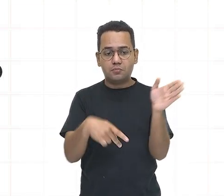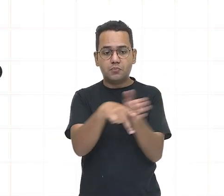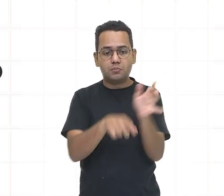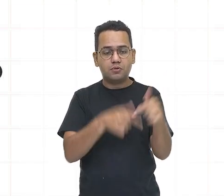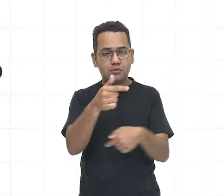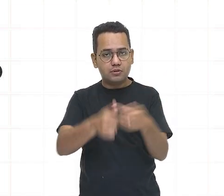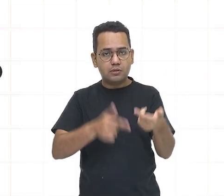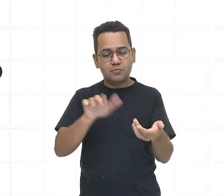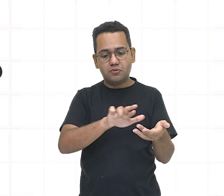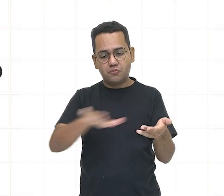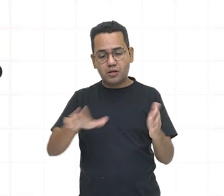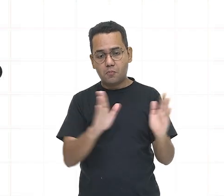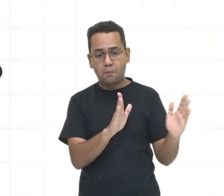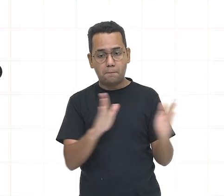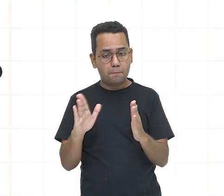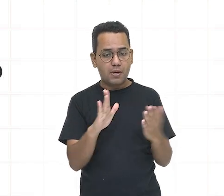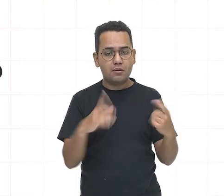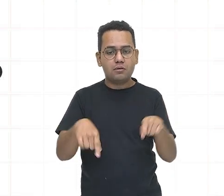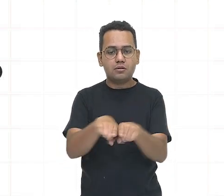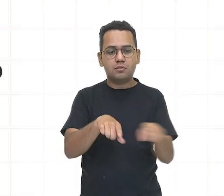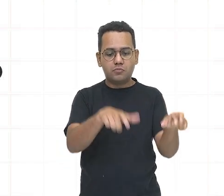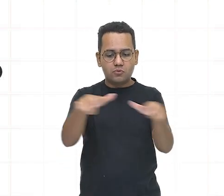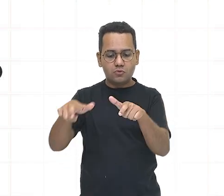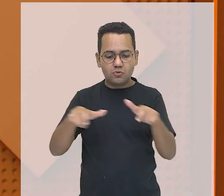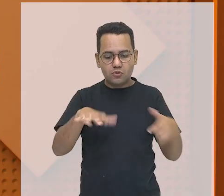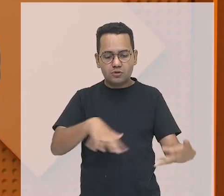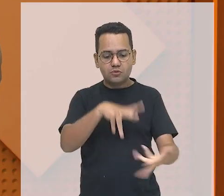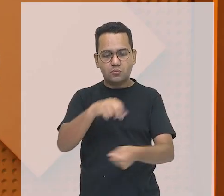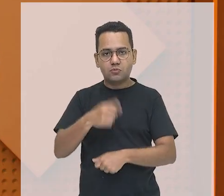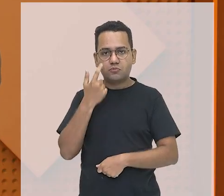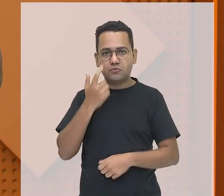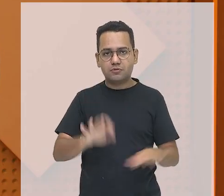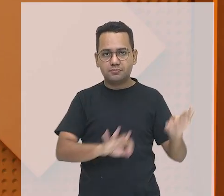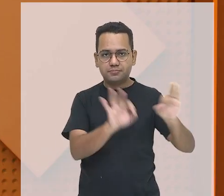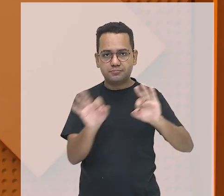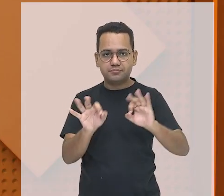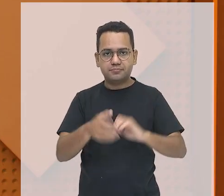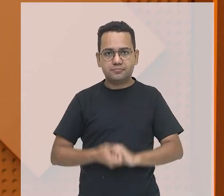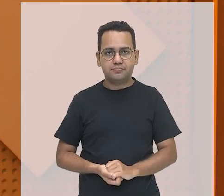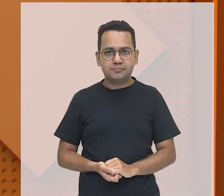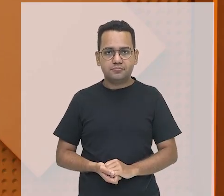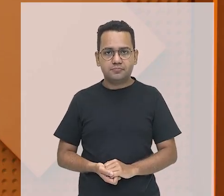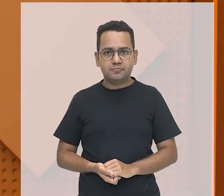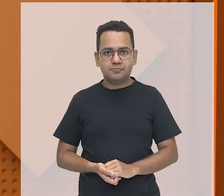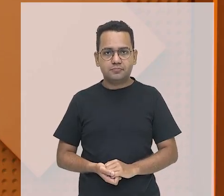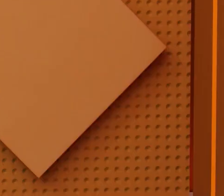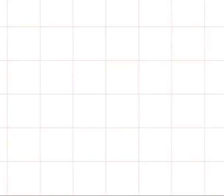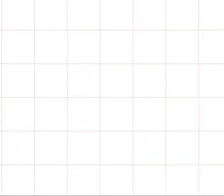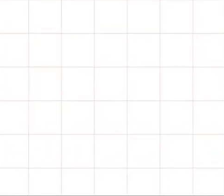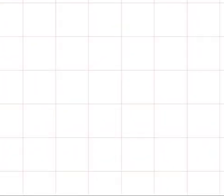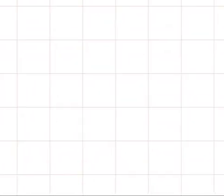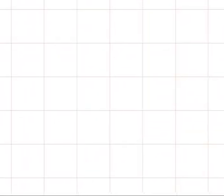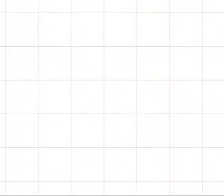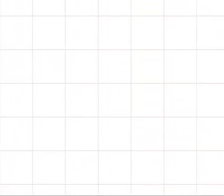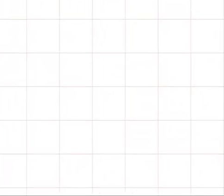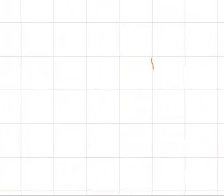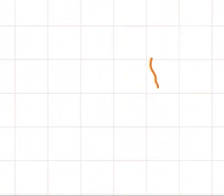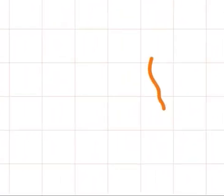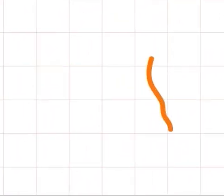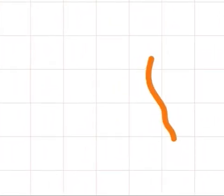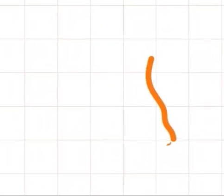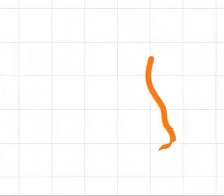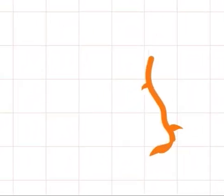nas diversas épocas e nas distintas regiões do mundo. Então, vamos agora para o momento da nossa aula.